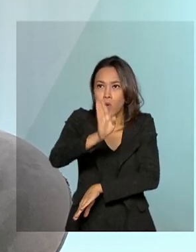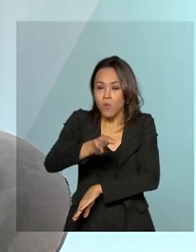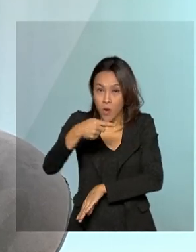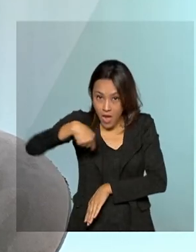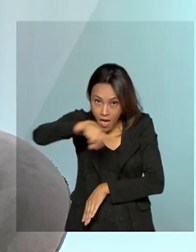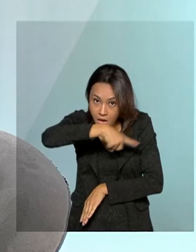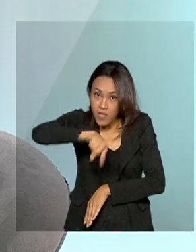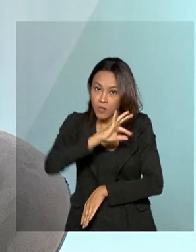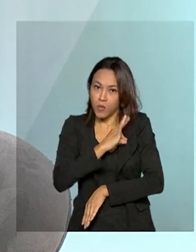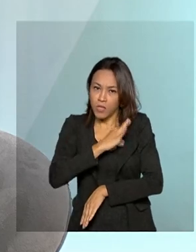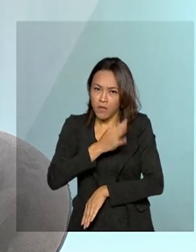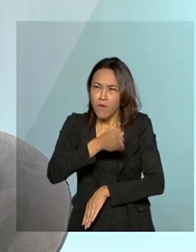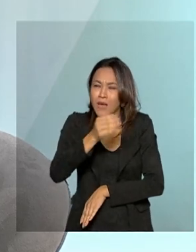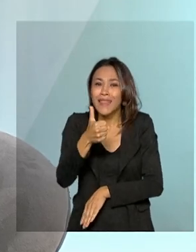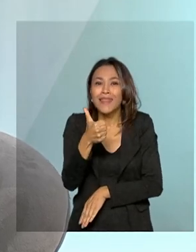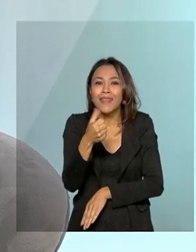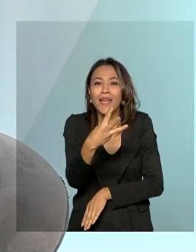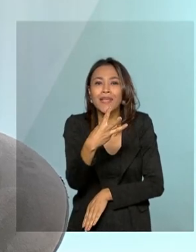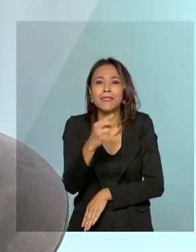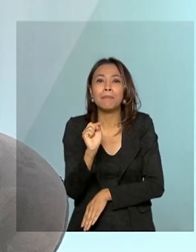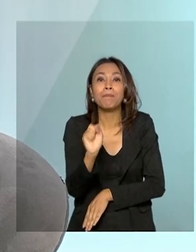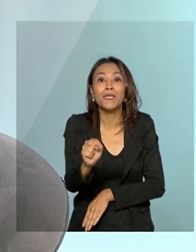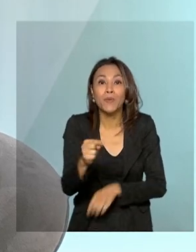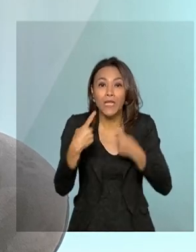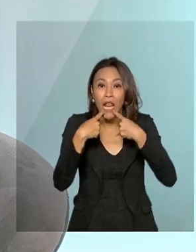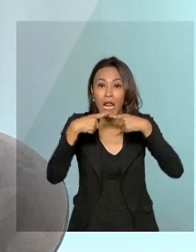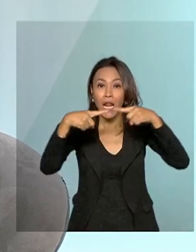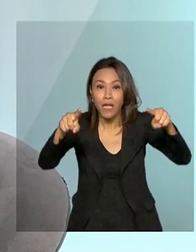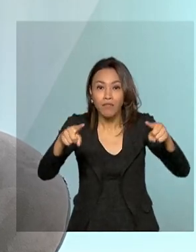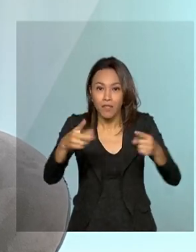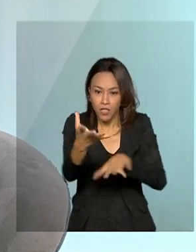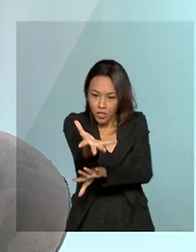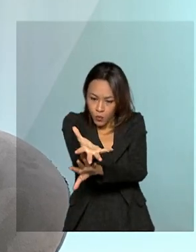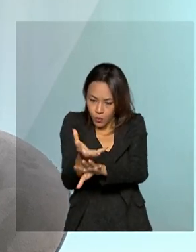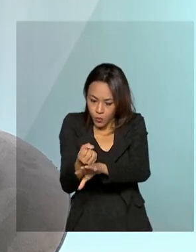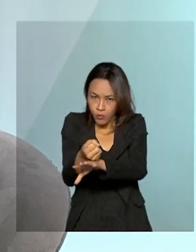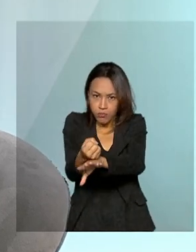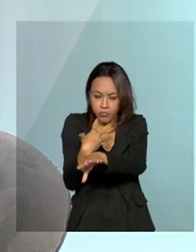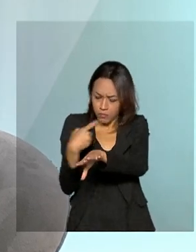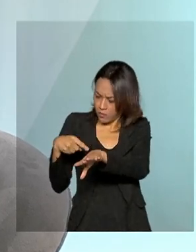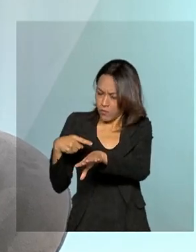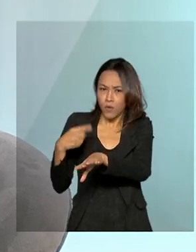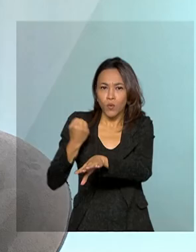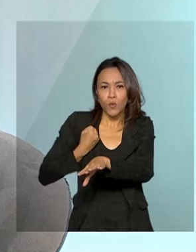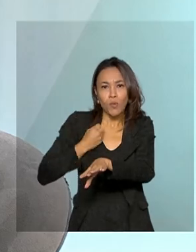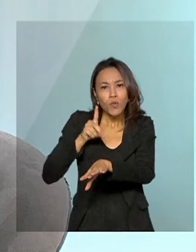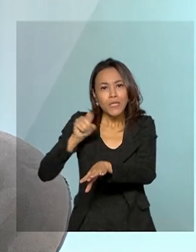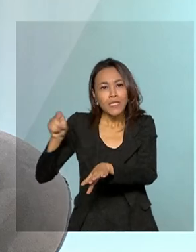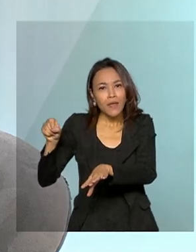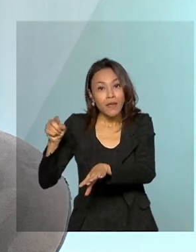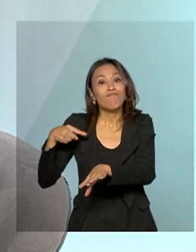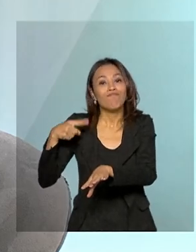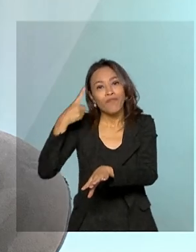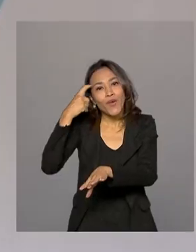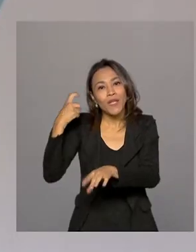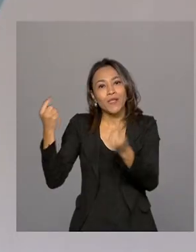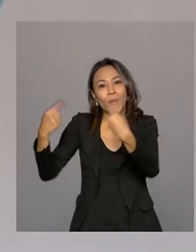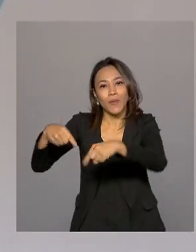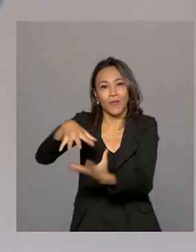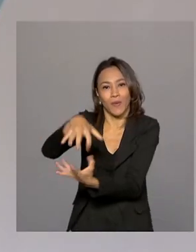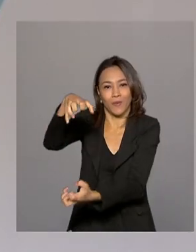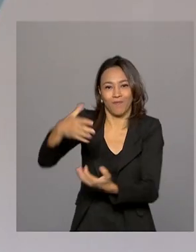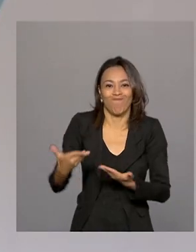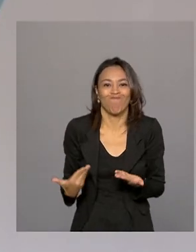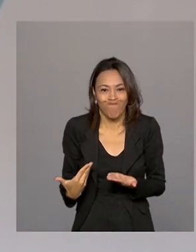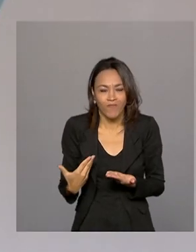investigar 13 mil denúncias que chegaram no Disque 100. De violência contra idosos. Deixa eu dizer uma coisa para você.